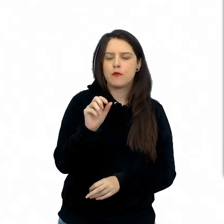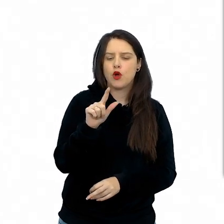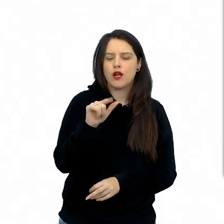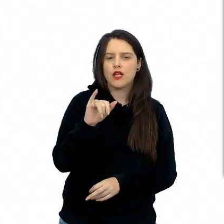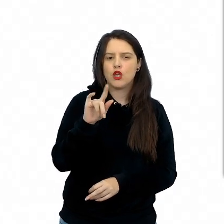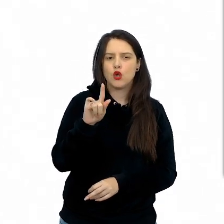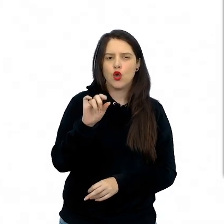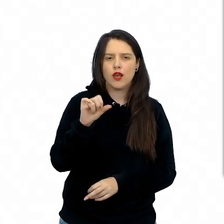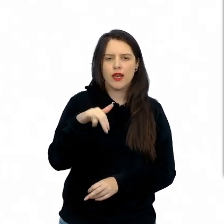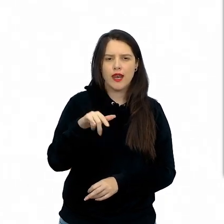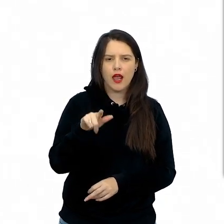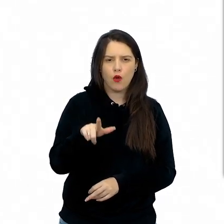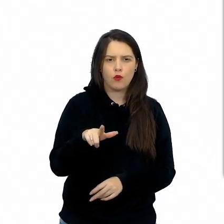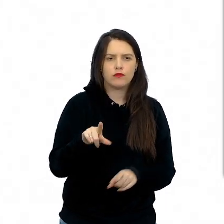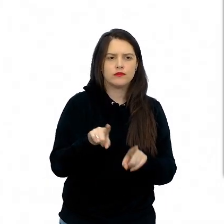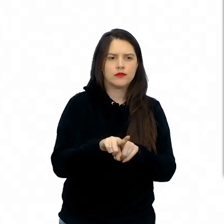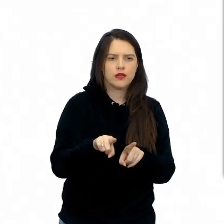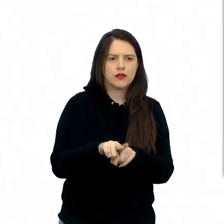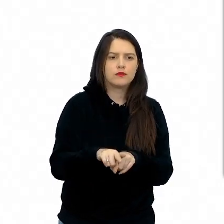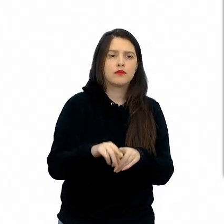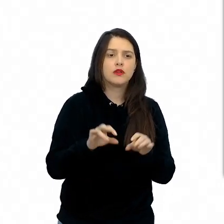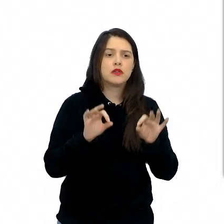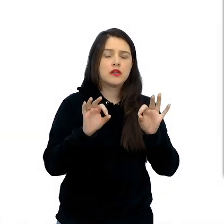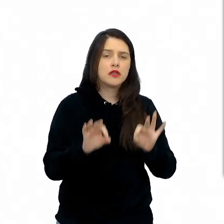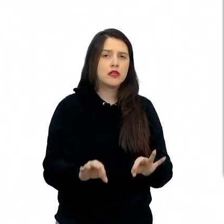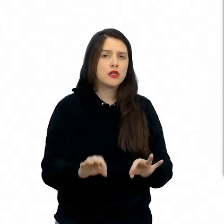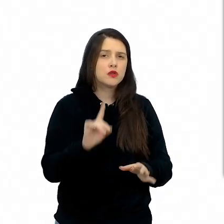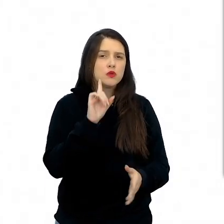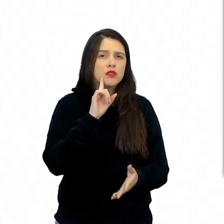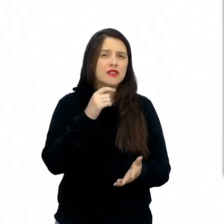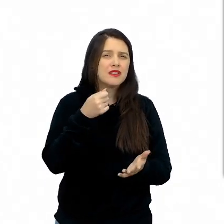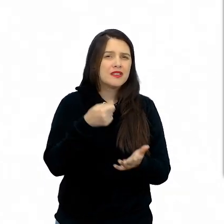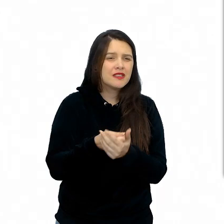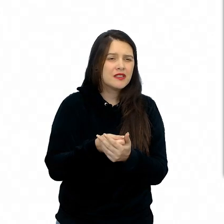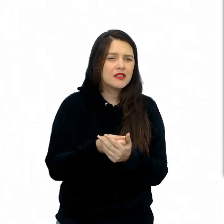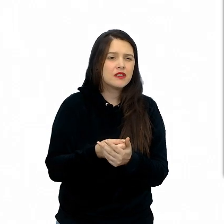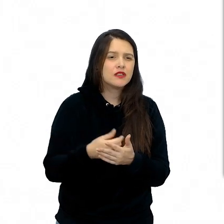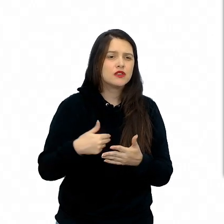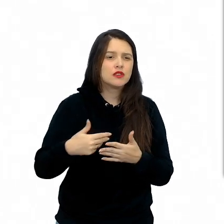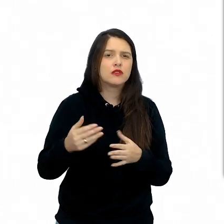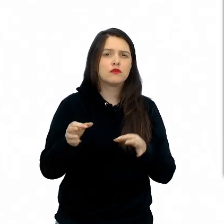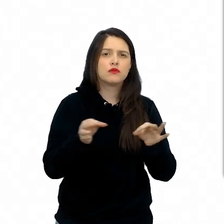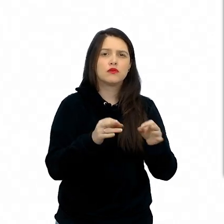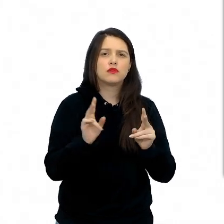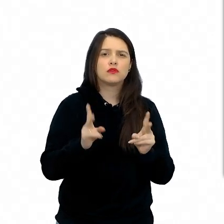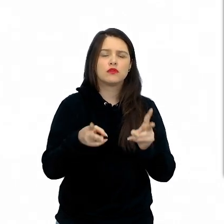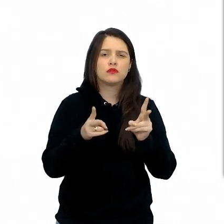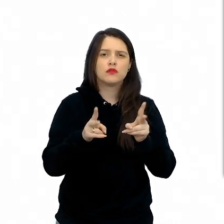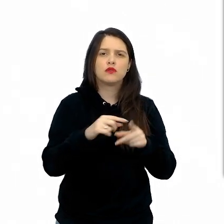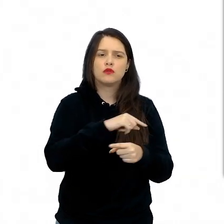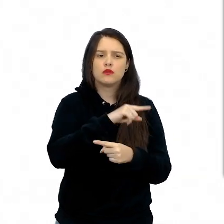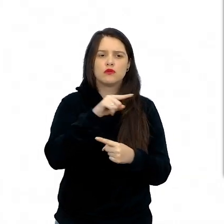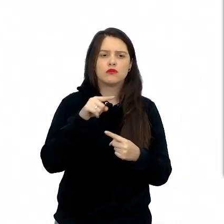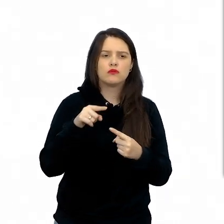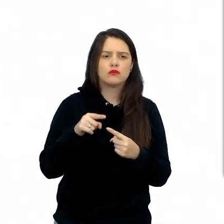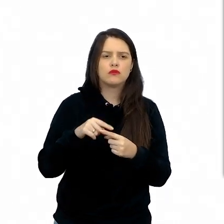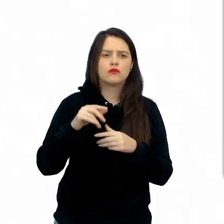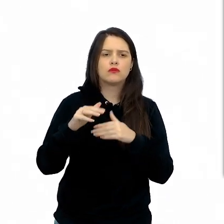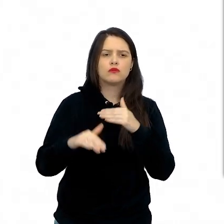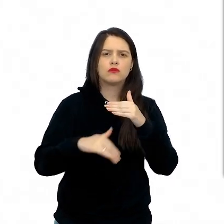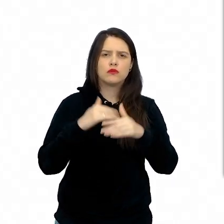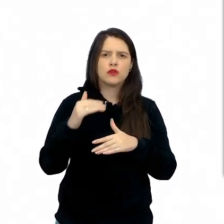malha quadriculada. Então, espera-se que essas 5 atividades contidas aí nas aulas 1 e